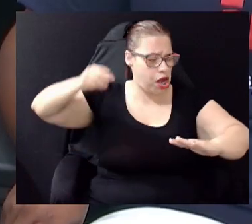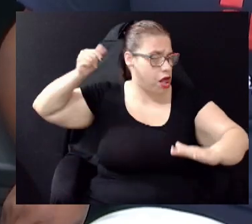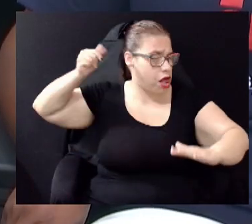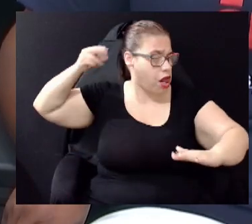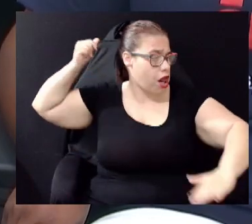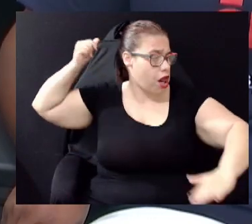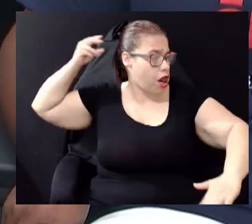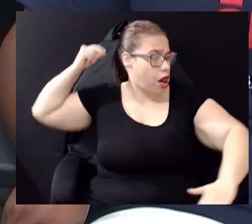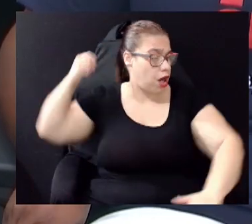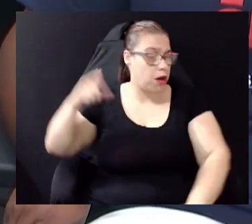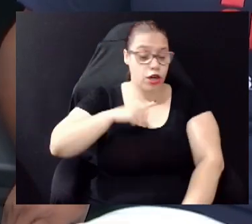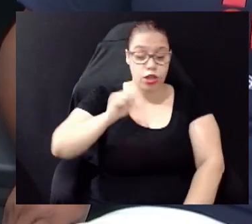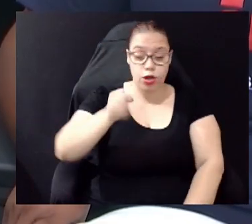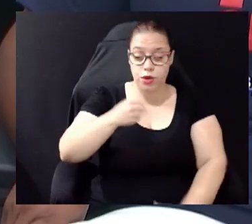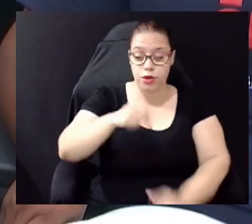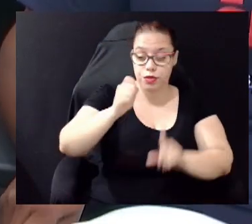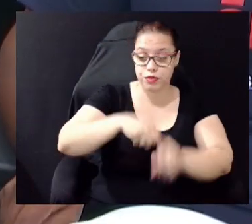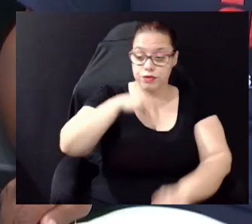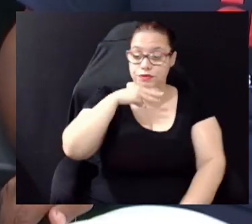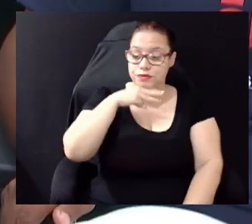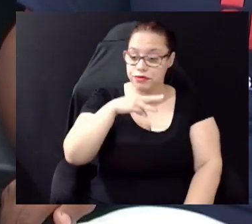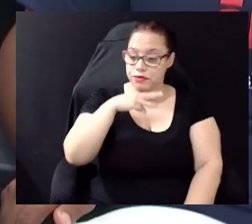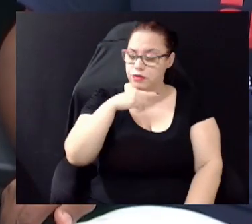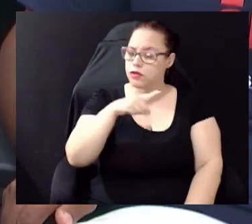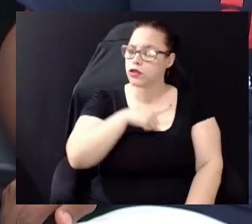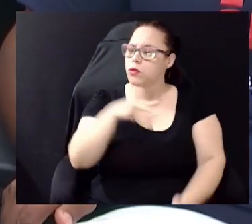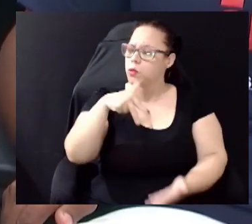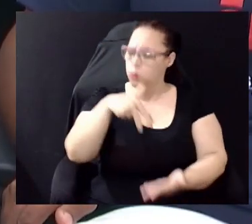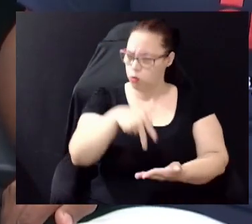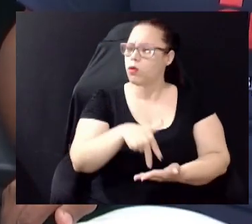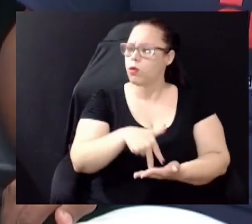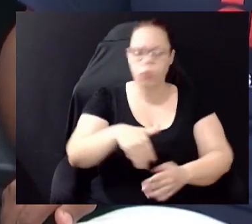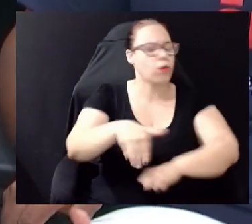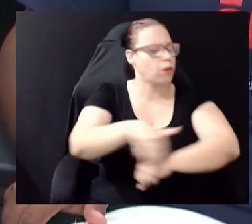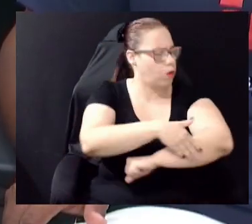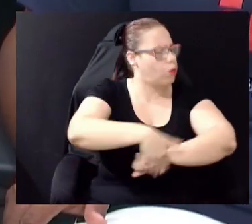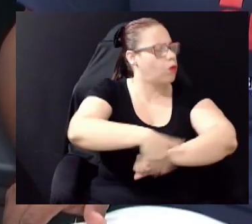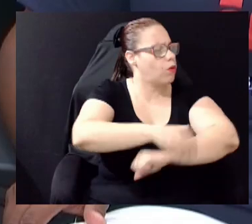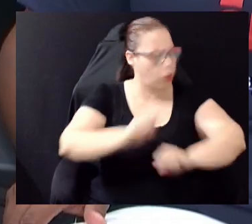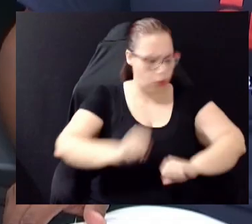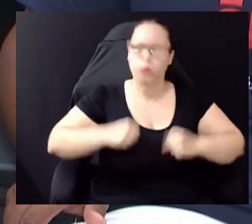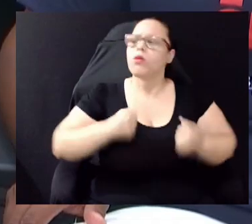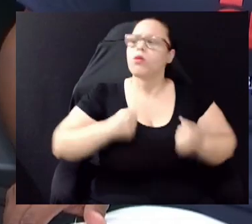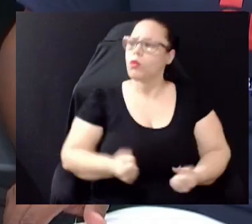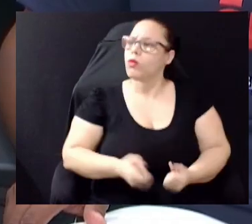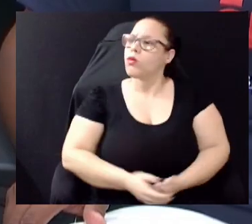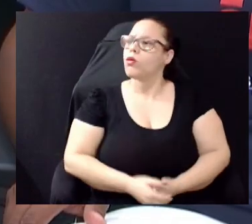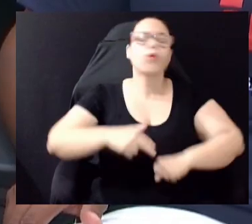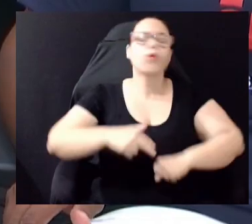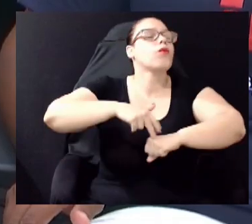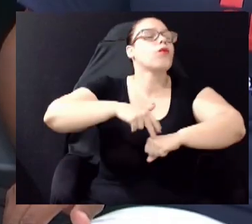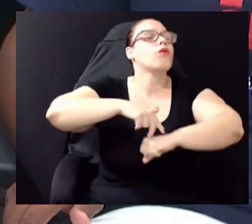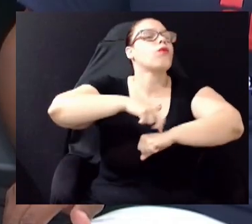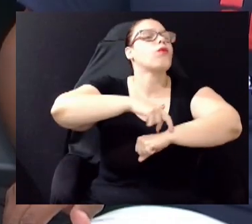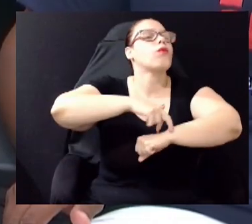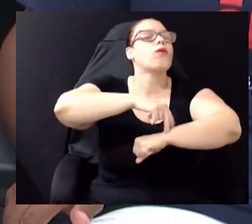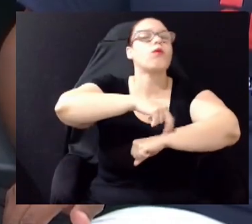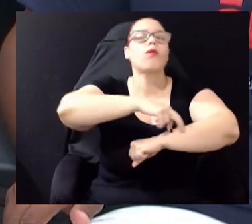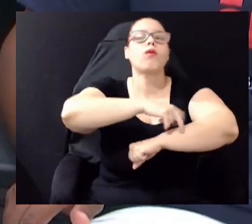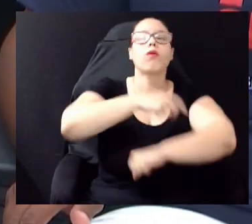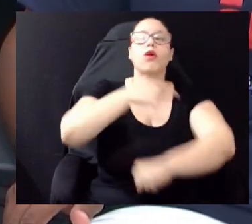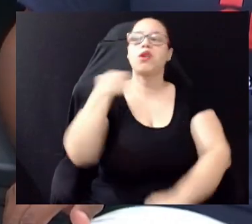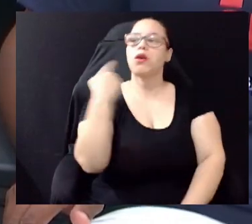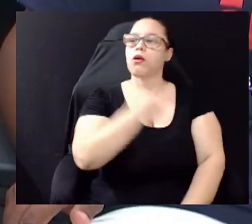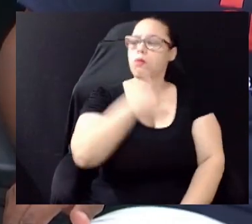março. Então, o 8 de março a gente tem que estar, assim, na rua, empoderada, no salto alto, porque nós somos mulheres. Tá? Então,